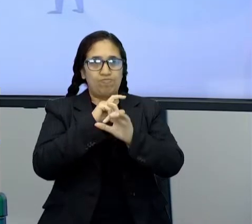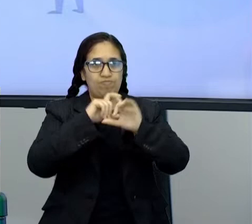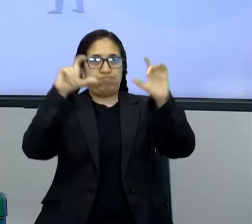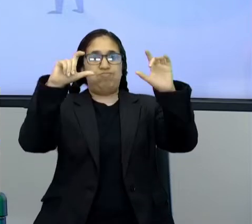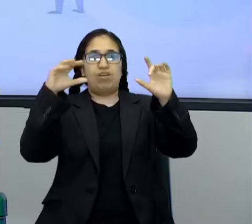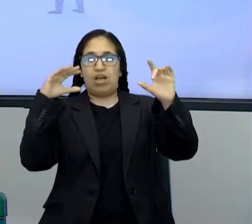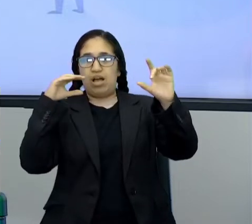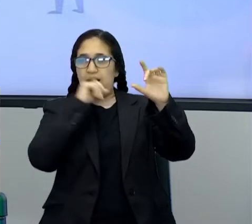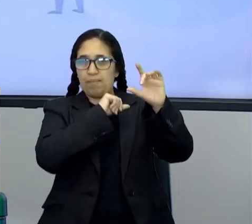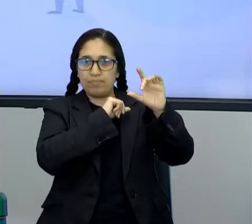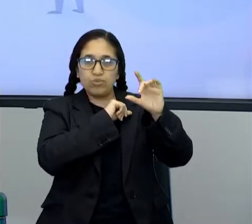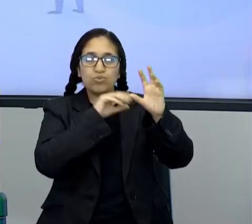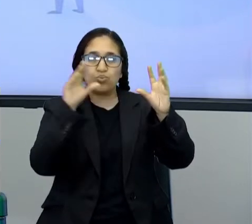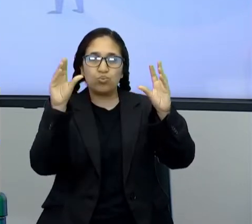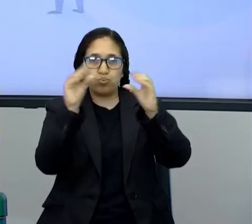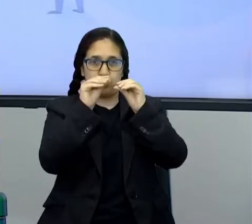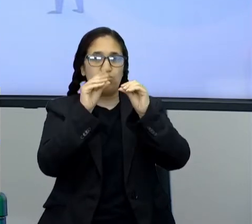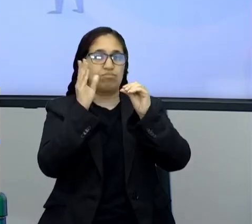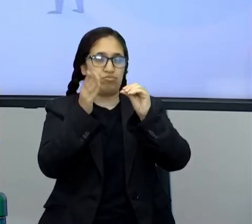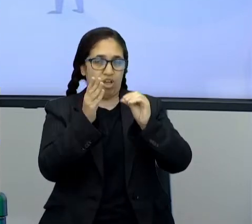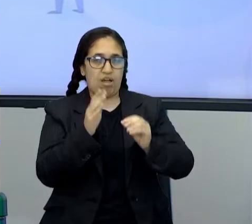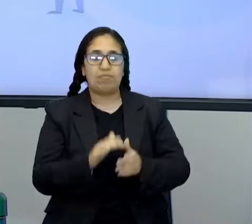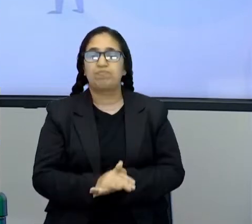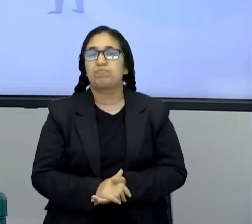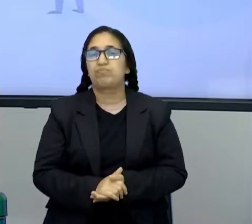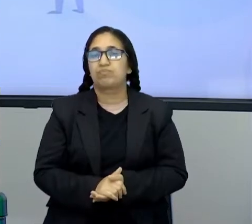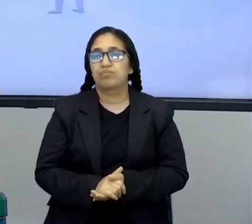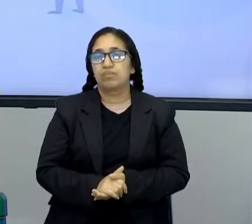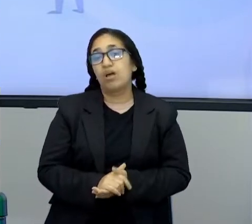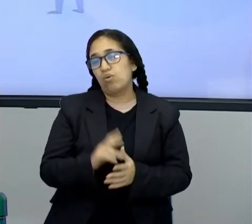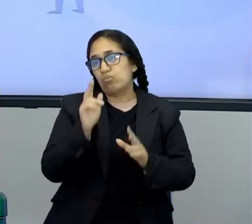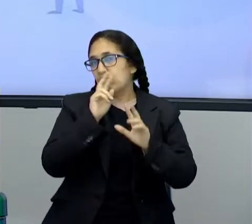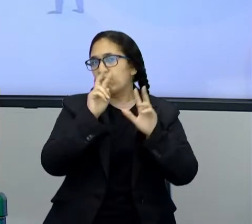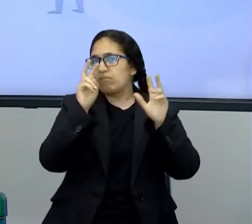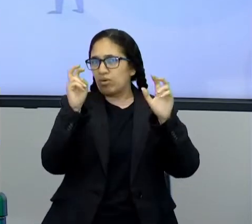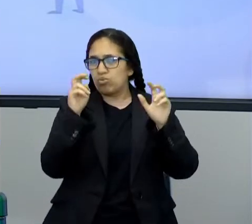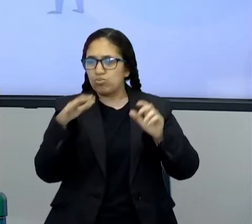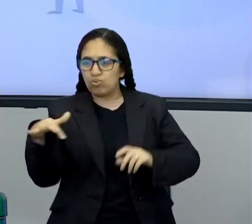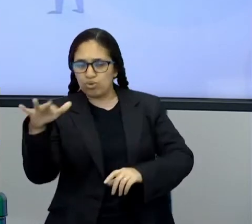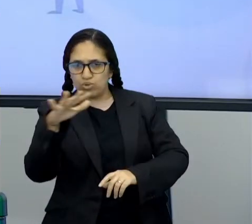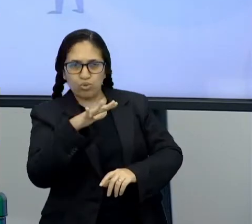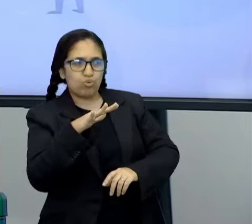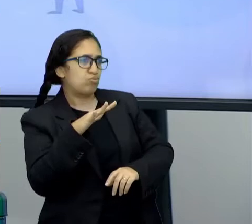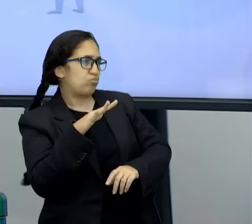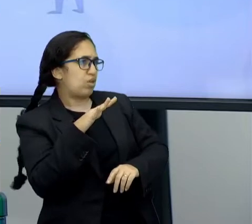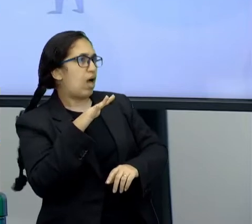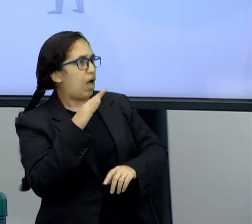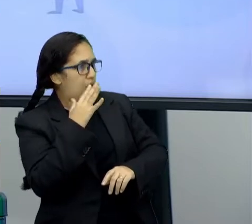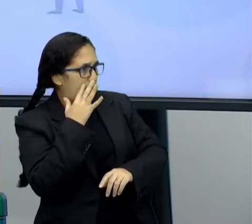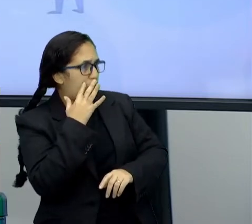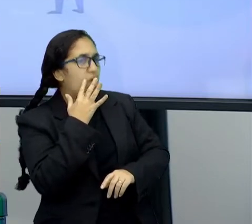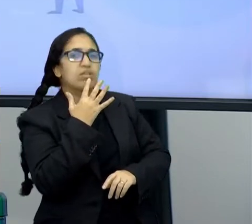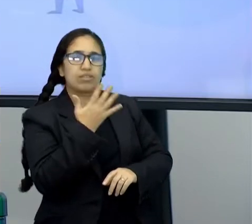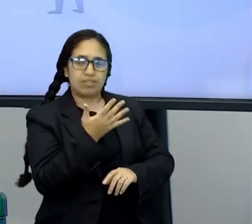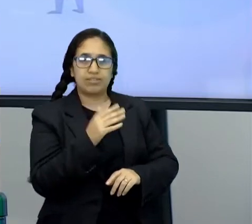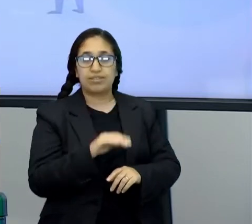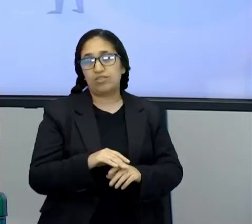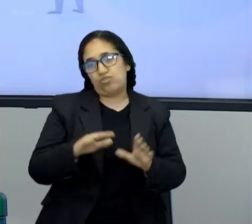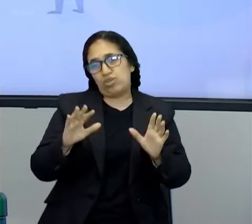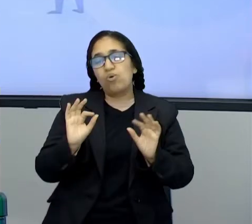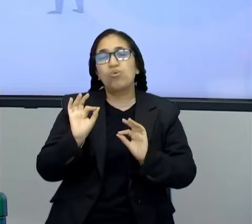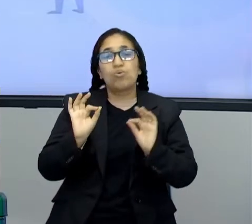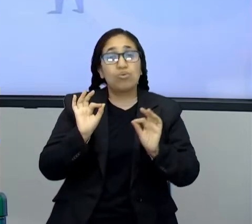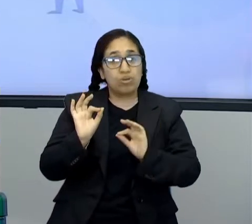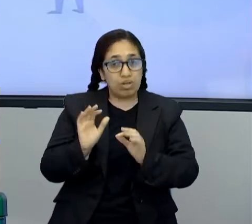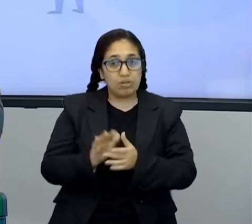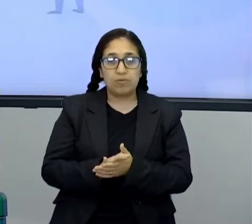breve, mais sucinta para a sociedade. É um assunto de interesse comum, reforçando aqui, quando eu falo para vocês de interesse comum, é